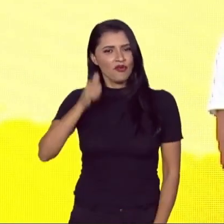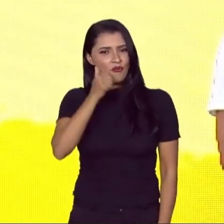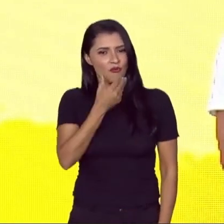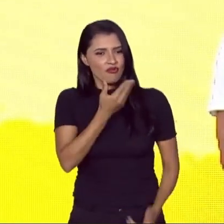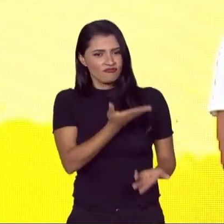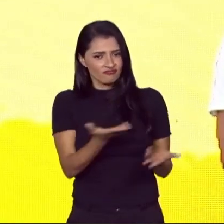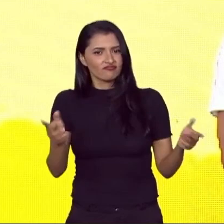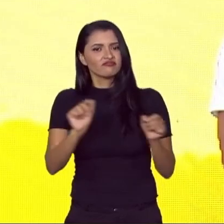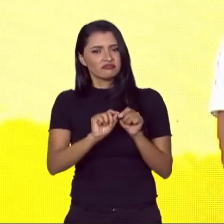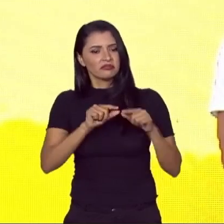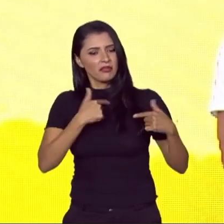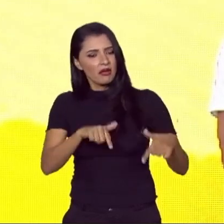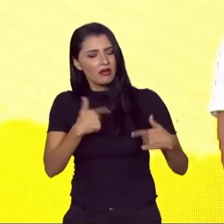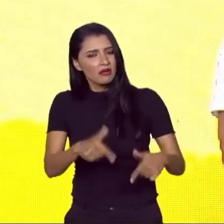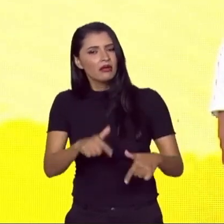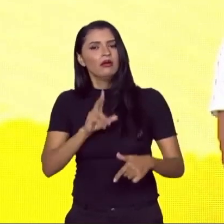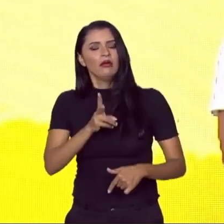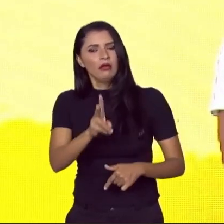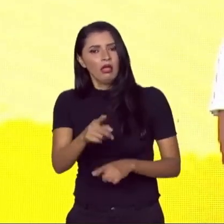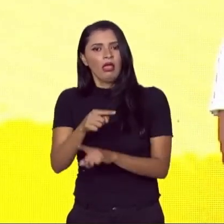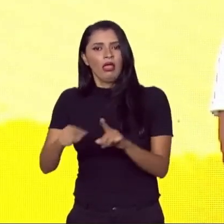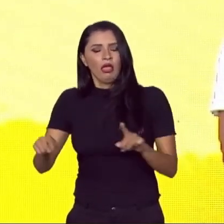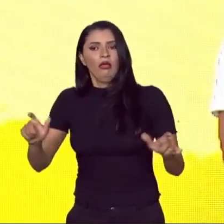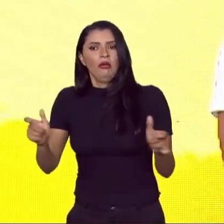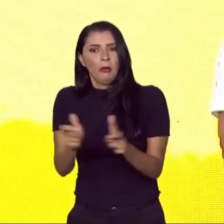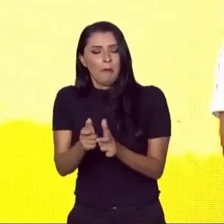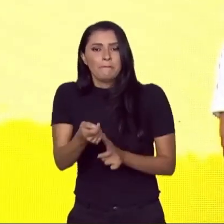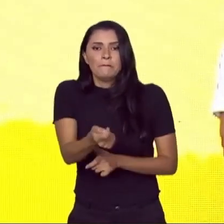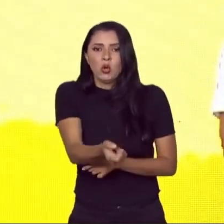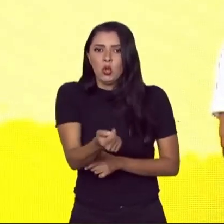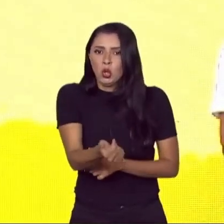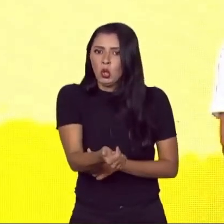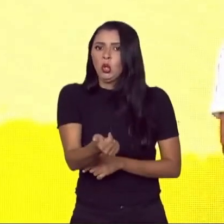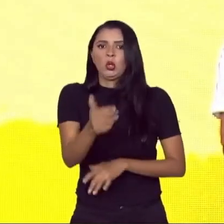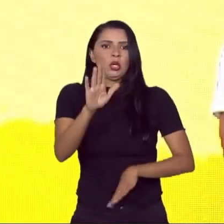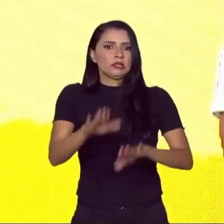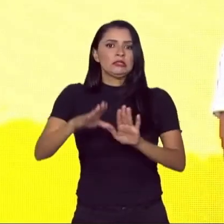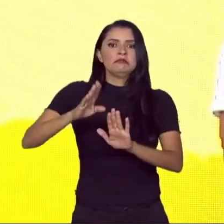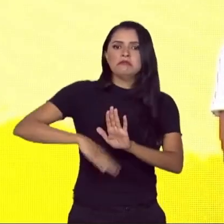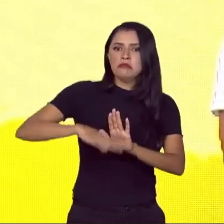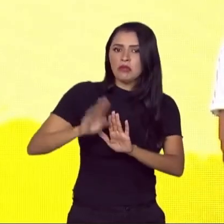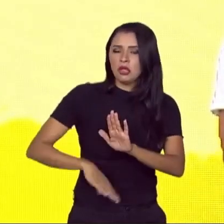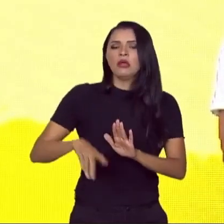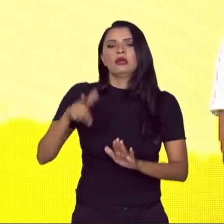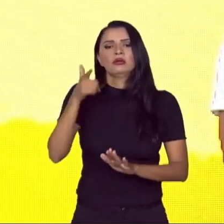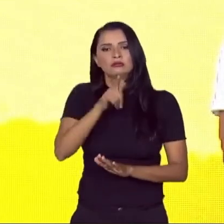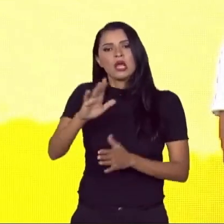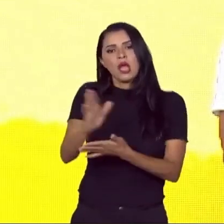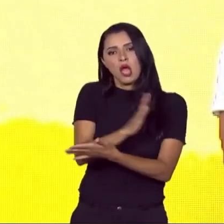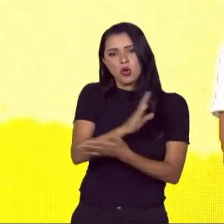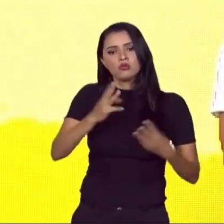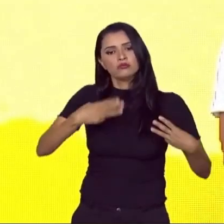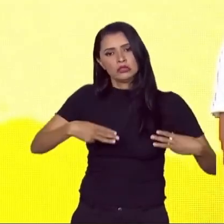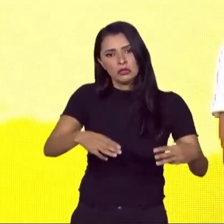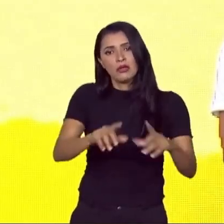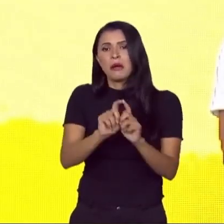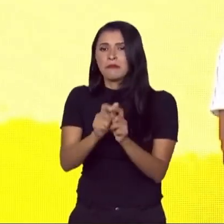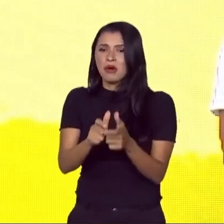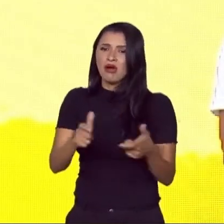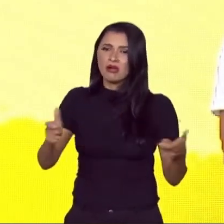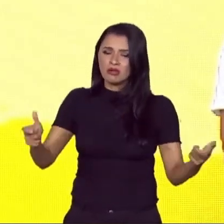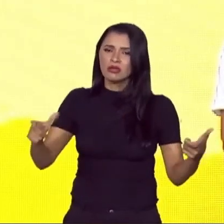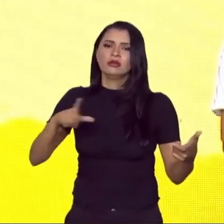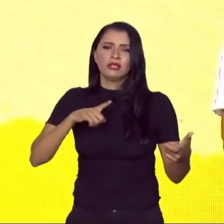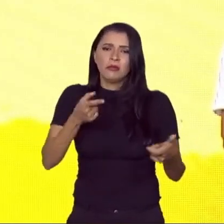fez para trabalhar com metade do que tinham, ou às vezes menos, salvo alguns ministérios, a maioria